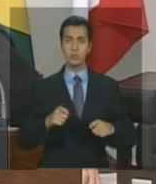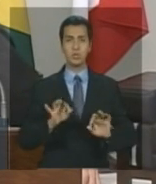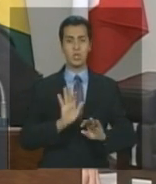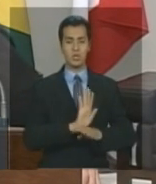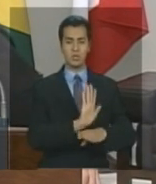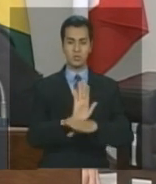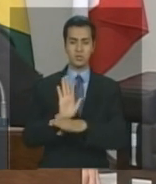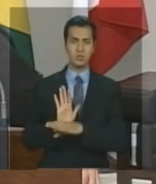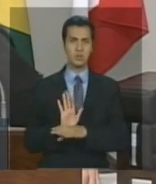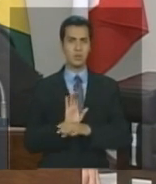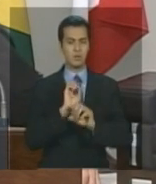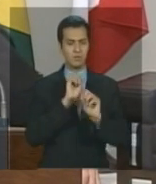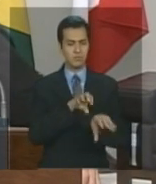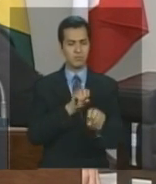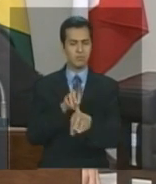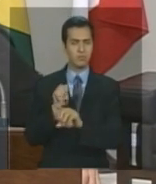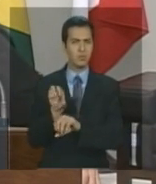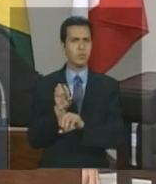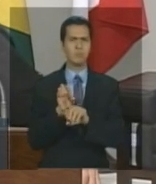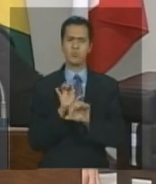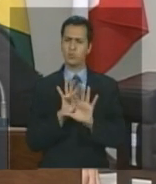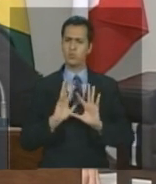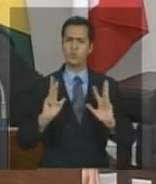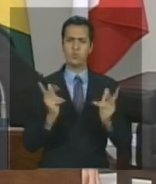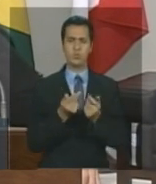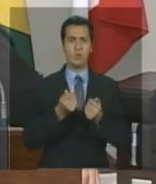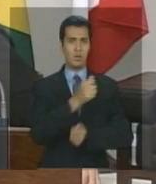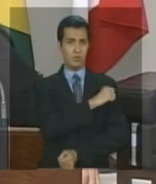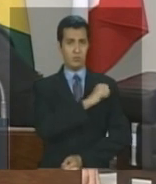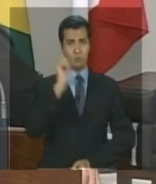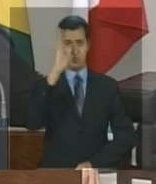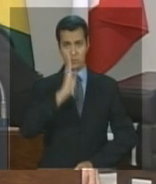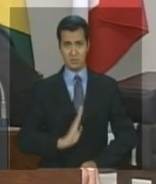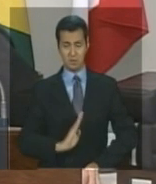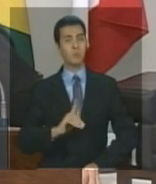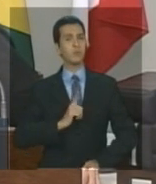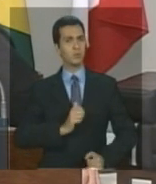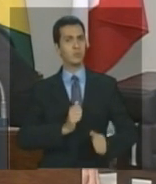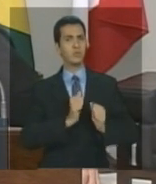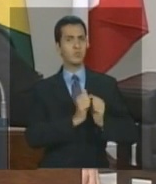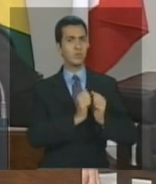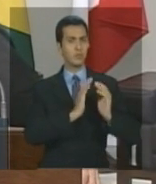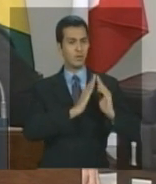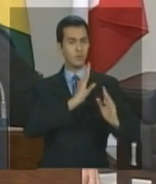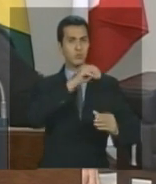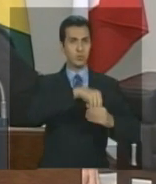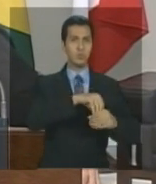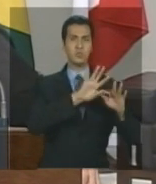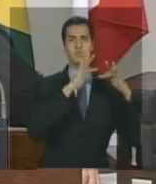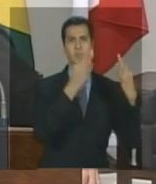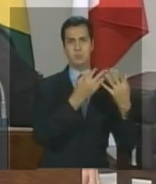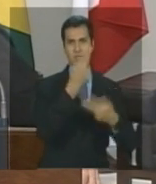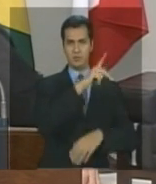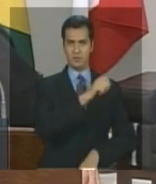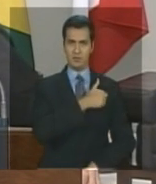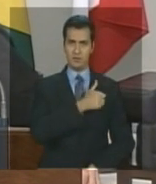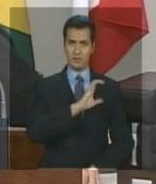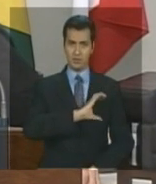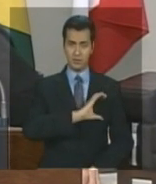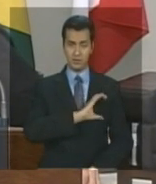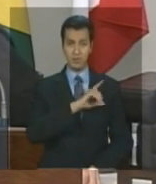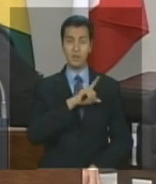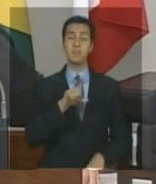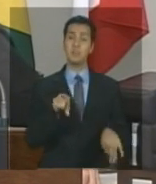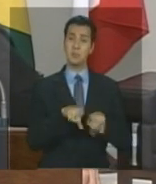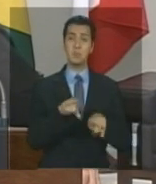estrutura, um aprendizado completo, onde os estudantes brasileiros passam a conviver com famílias canadenses e a ter oportunidades no setor,